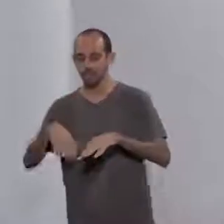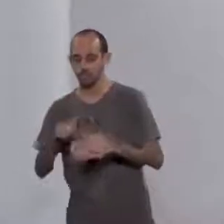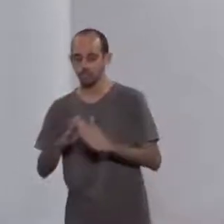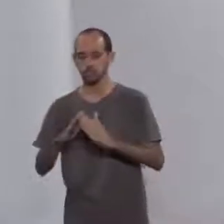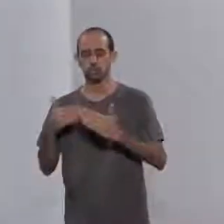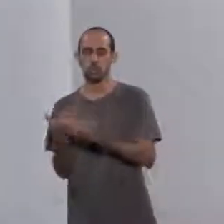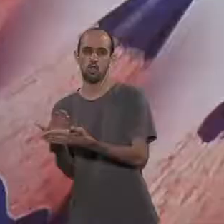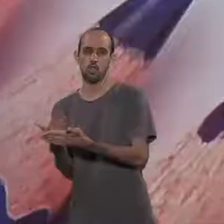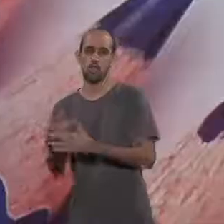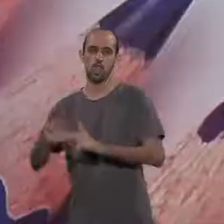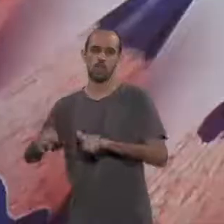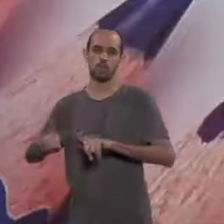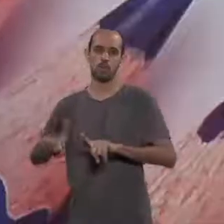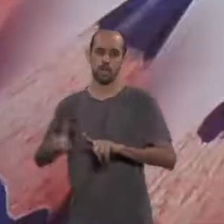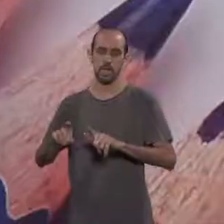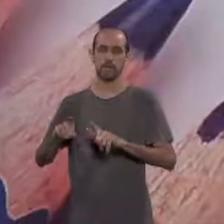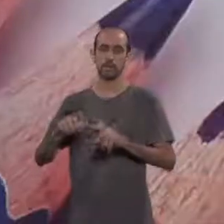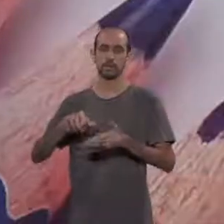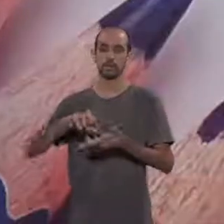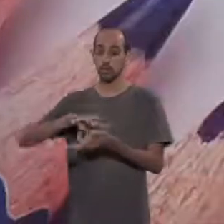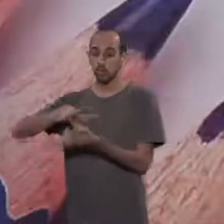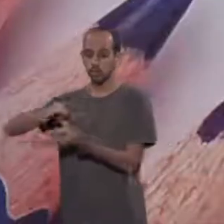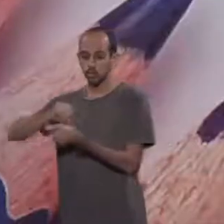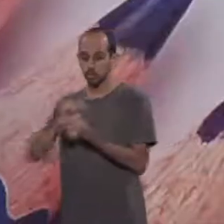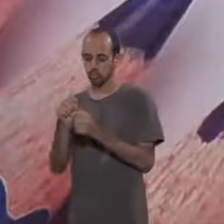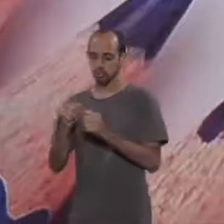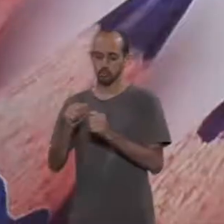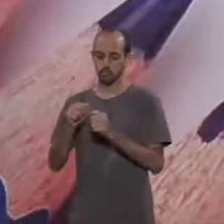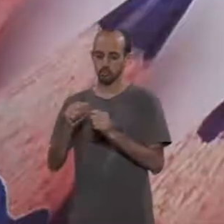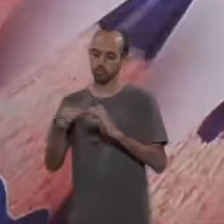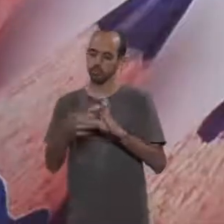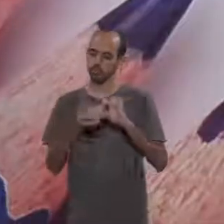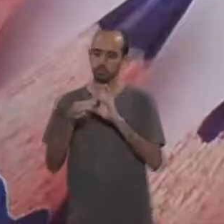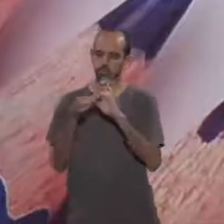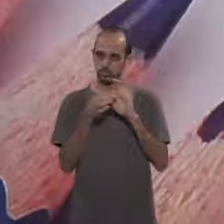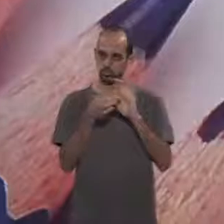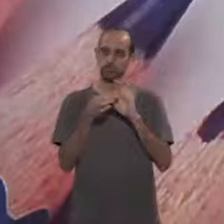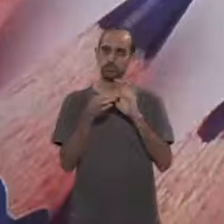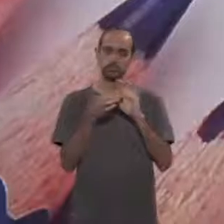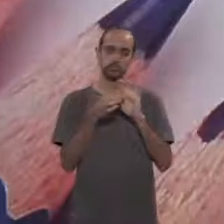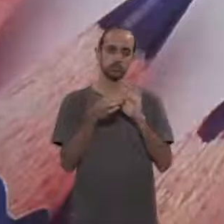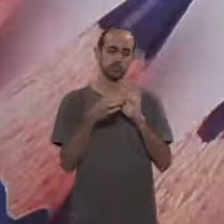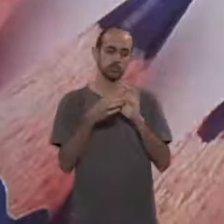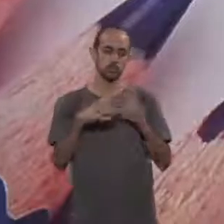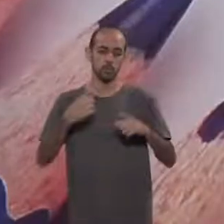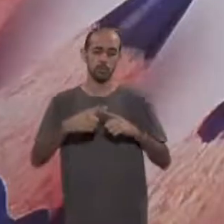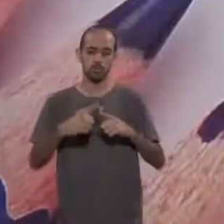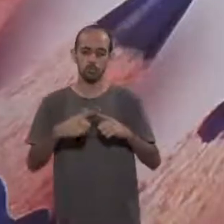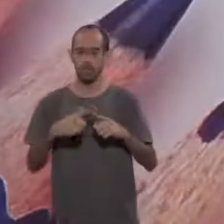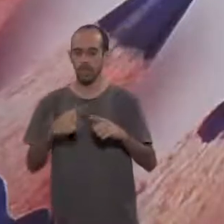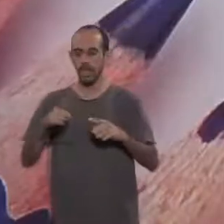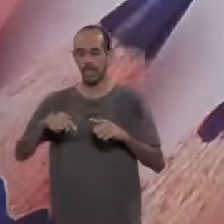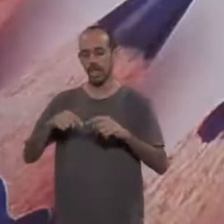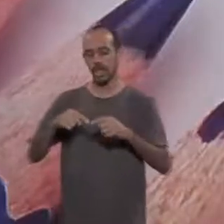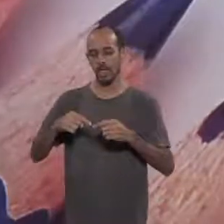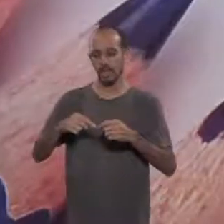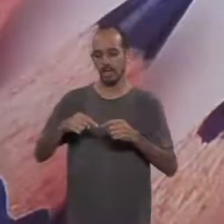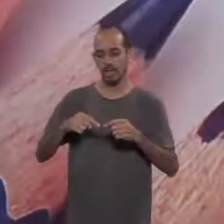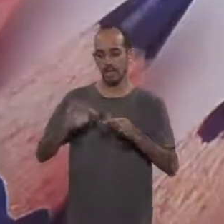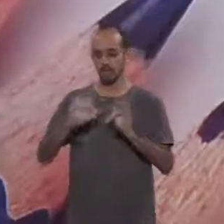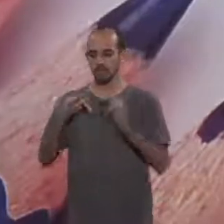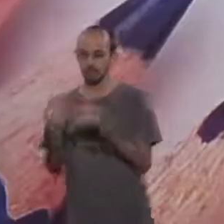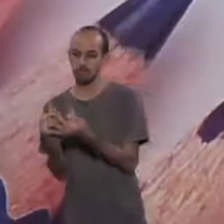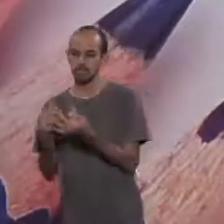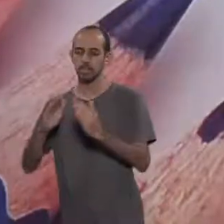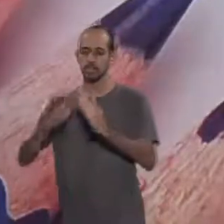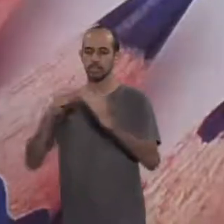assim, tá tudo todo que mundo acontece... envolvido, é isso que eu falo sempre no programa, que educação, se você não se envolver, não rola. Tem que estar todo mundo envolvido, tem que estar a família